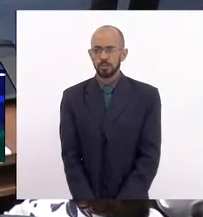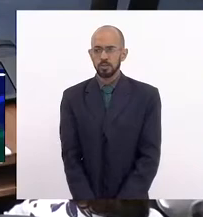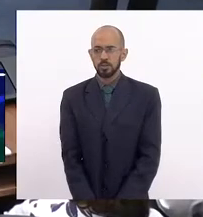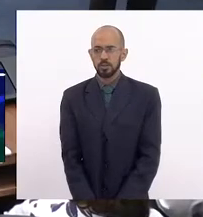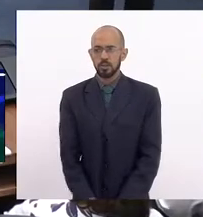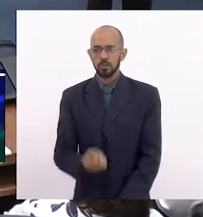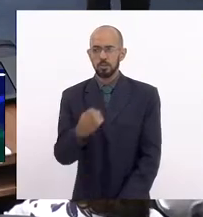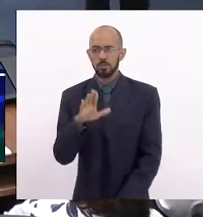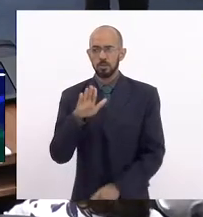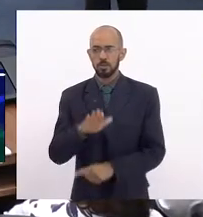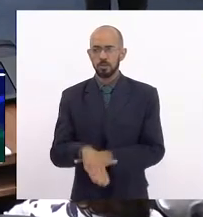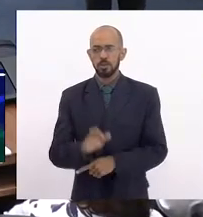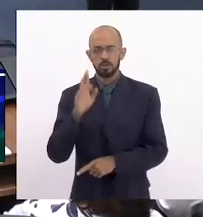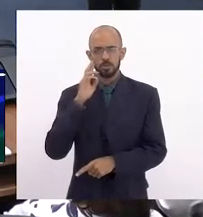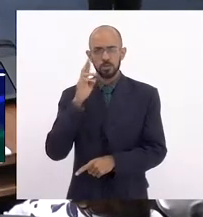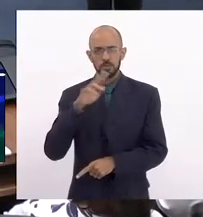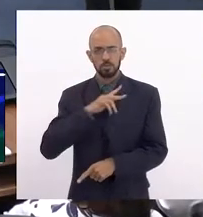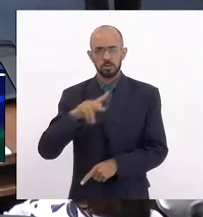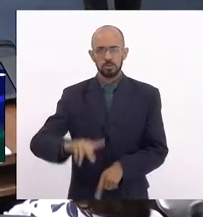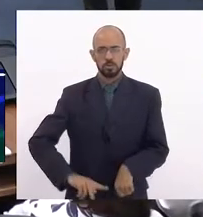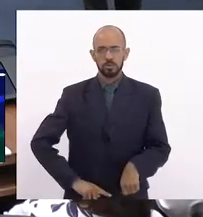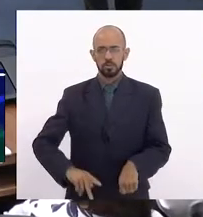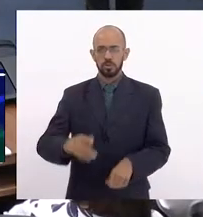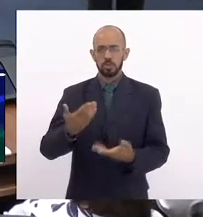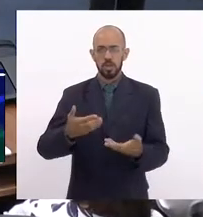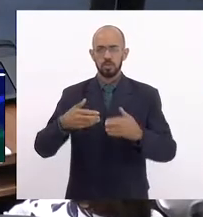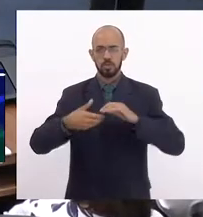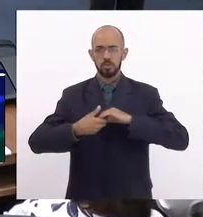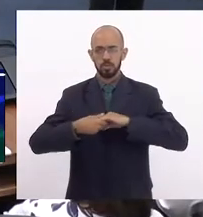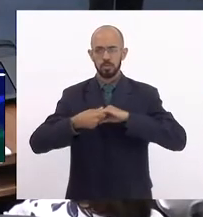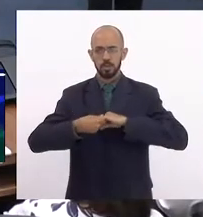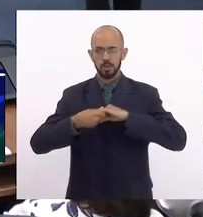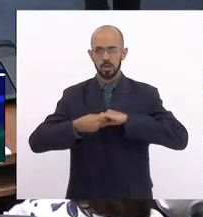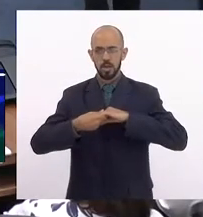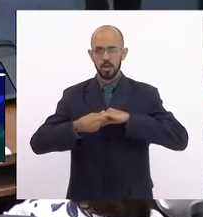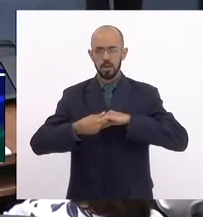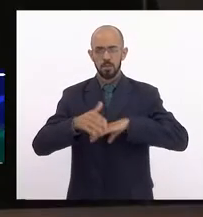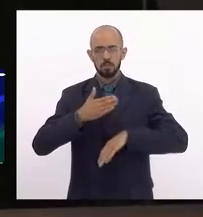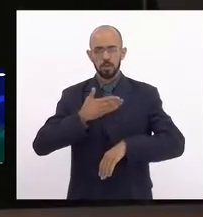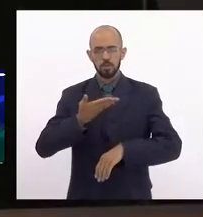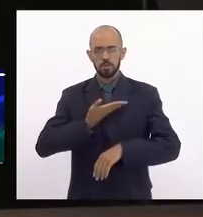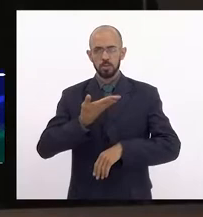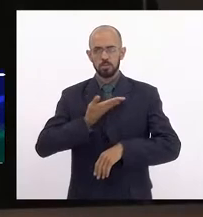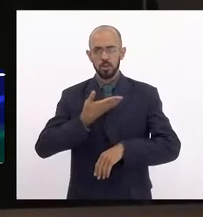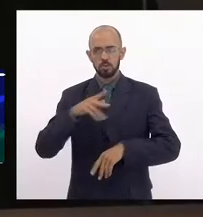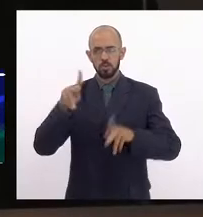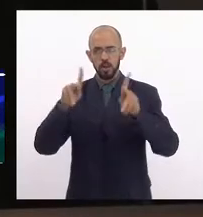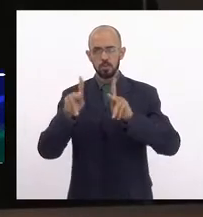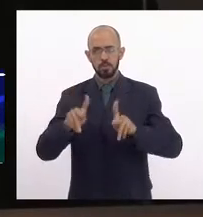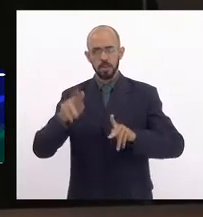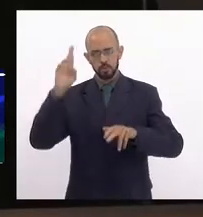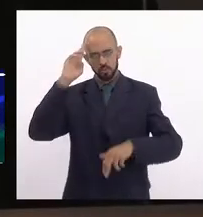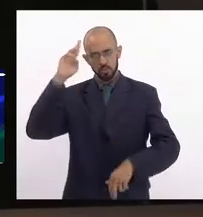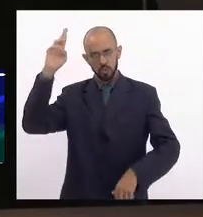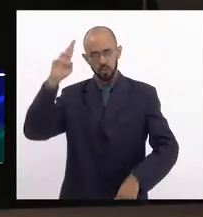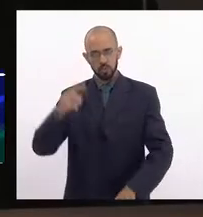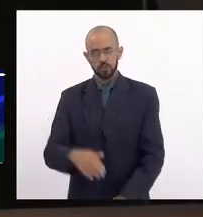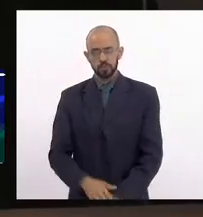Oi boa tarde senhor presidente eu quero saudar os meus irmãos com a paz do Senhor